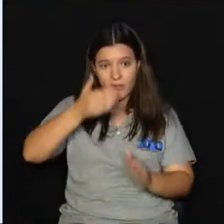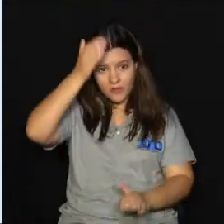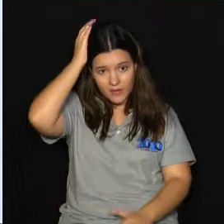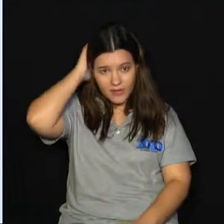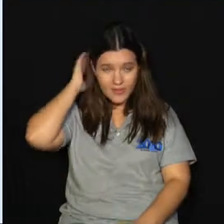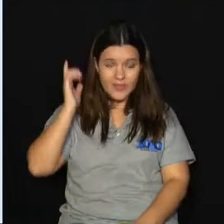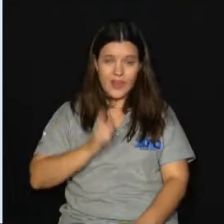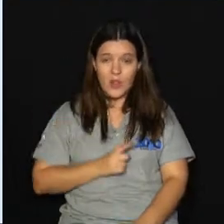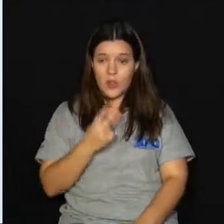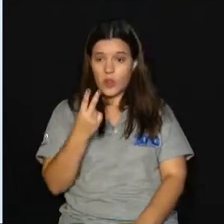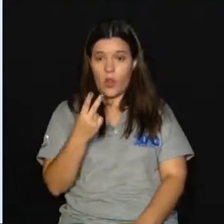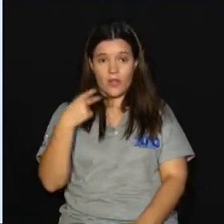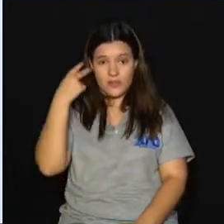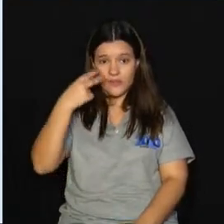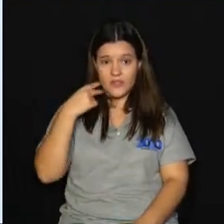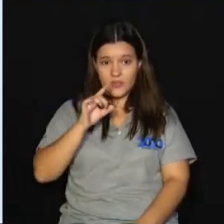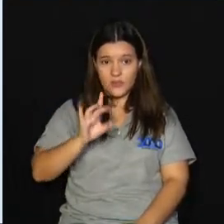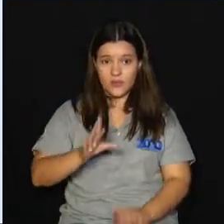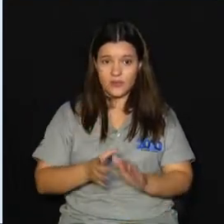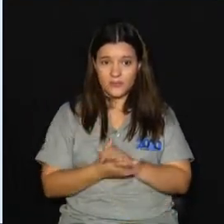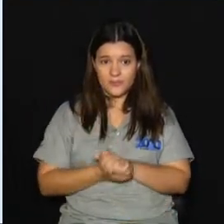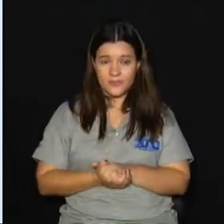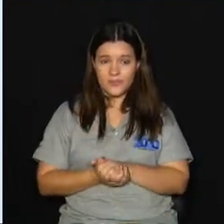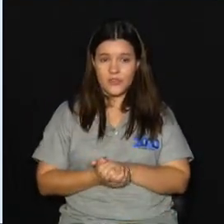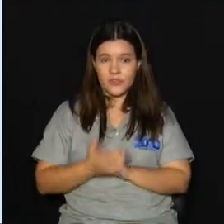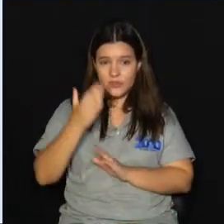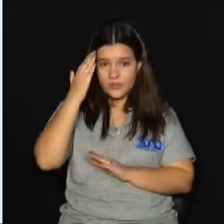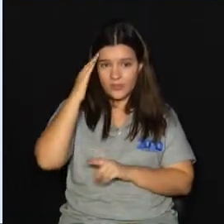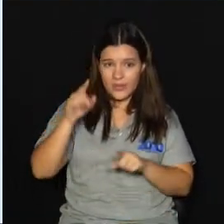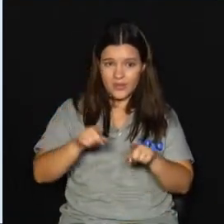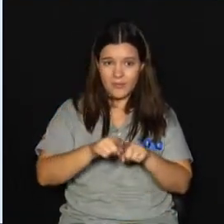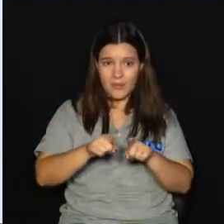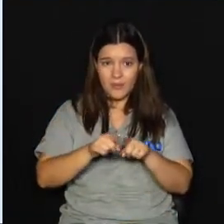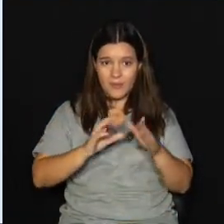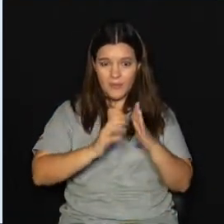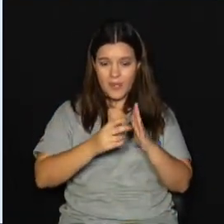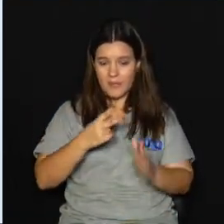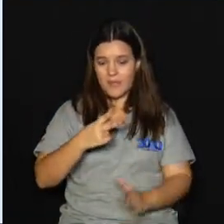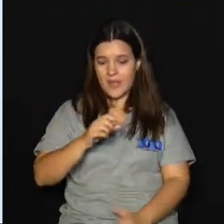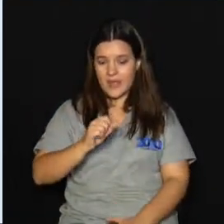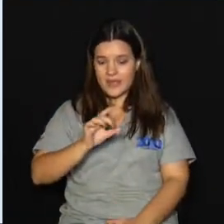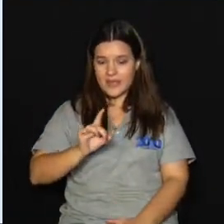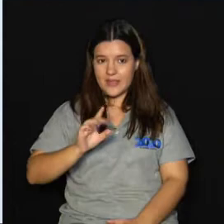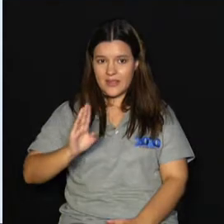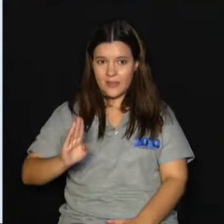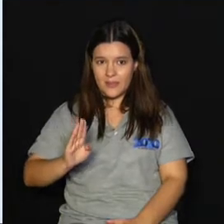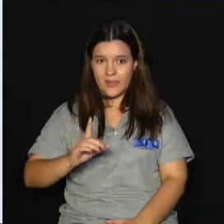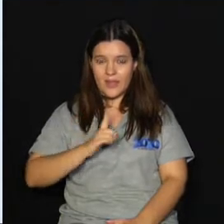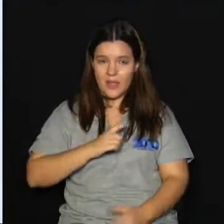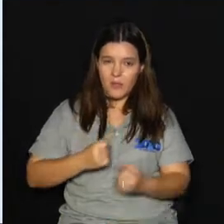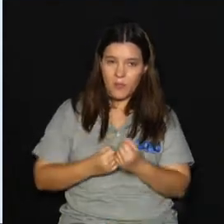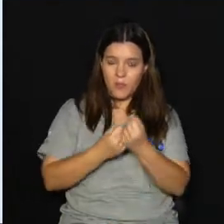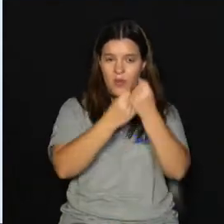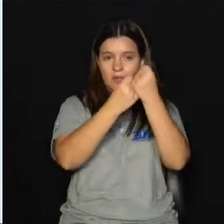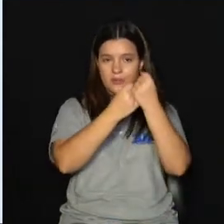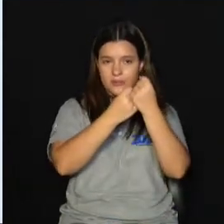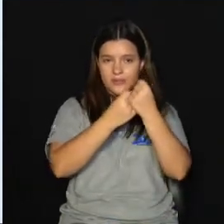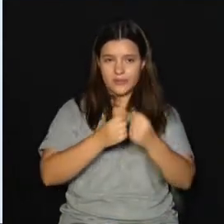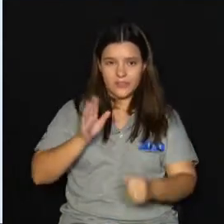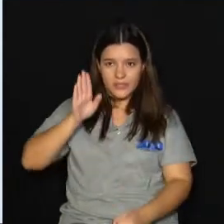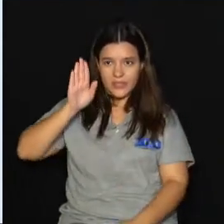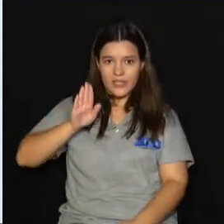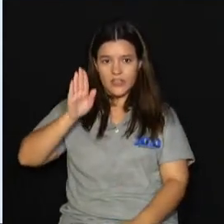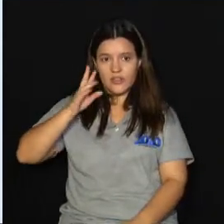com 2 cadeiras. A gente soube também que o PSDB saiu e manifestou apoio também à candidatura do